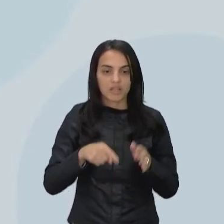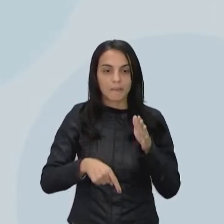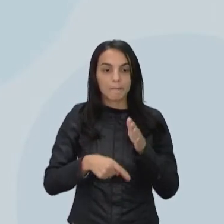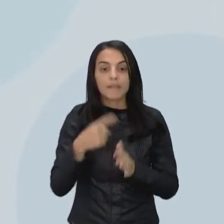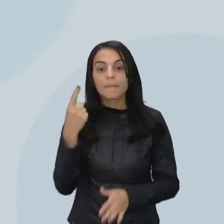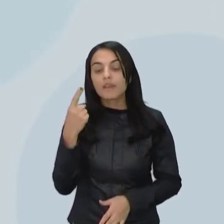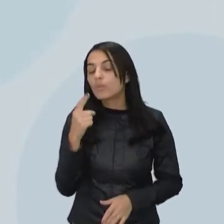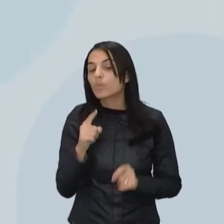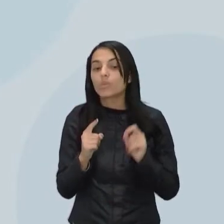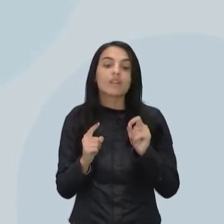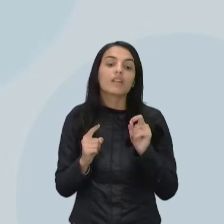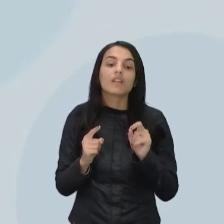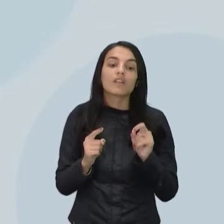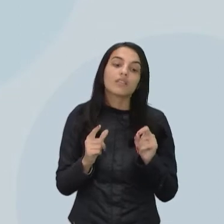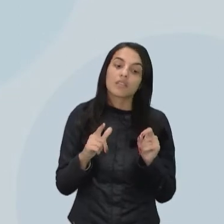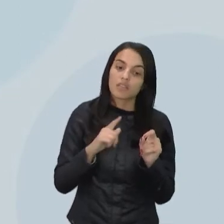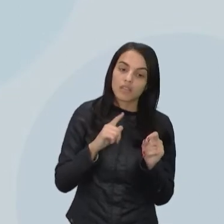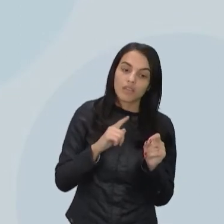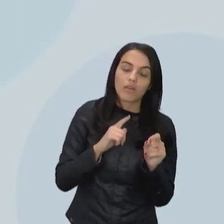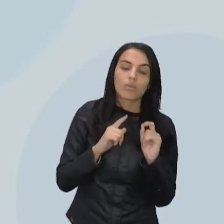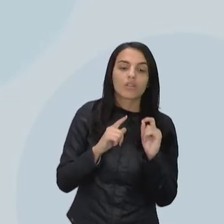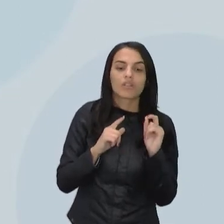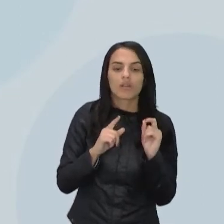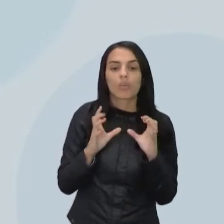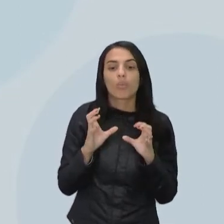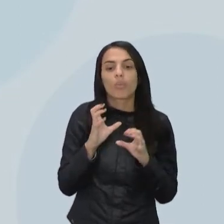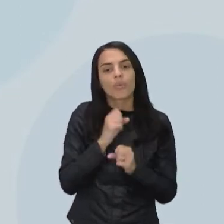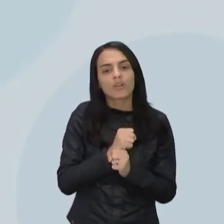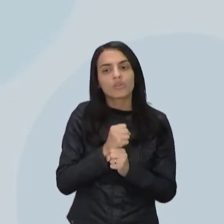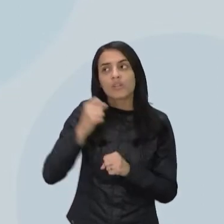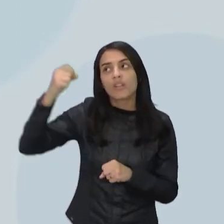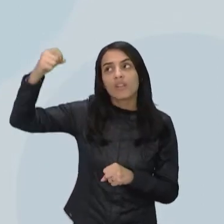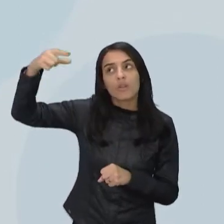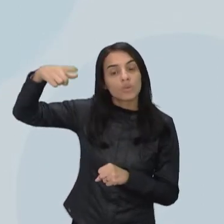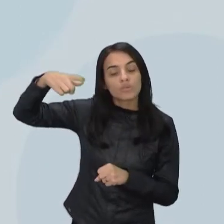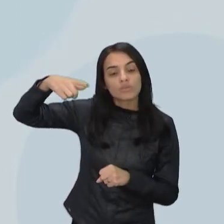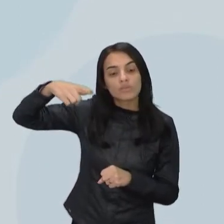olha só, eu tenho a considerar aqui quanto que chega de luz?